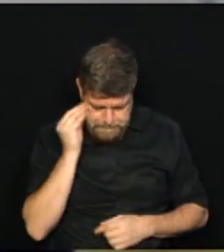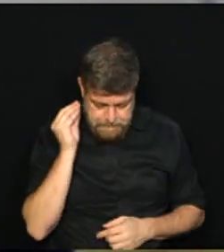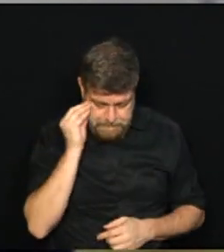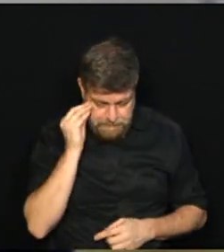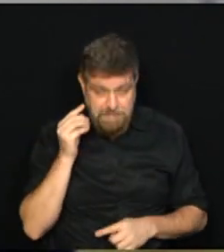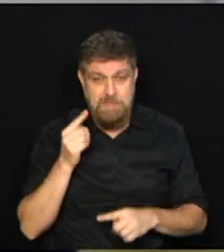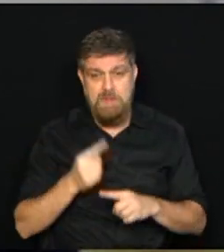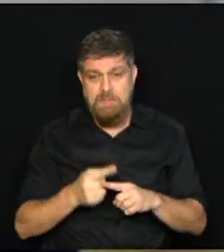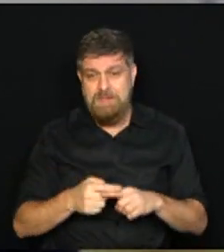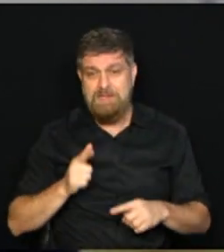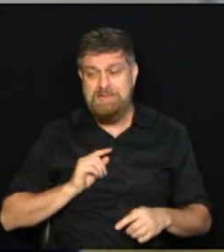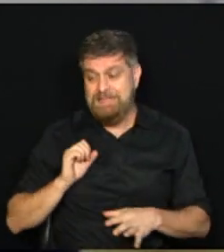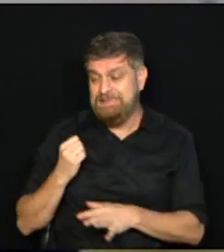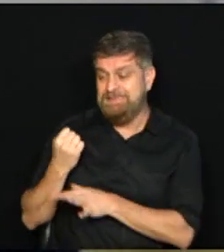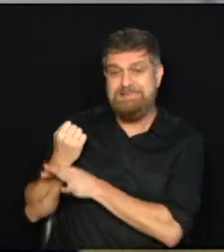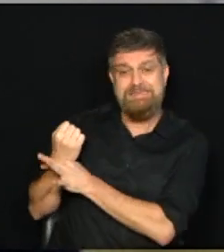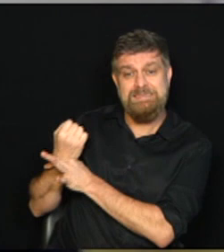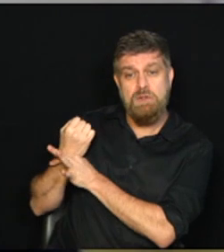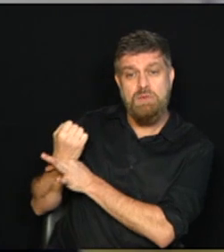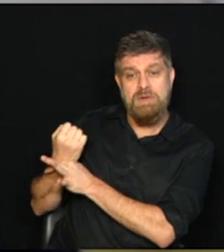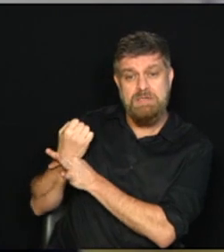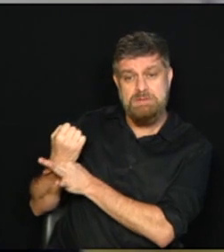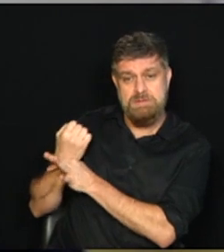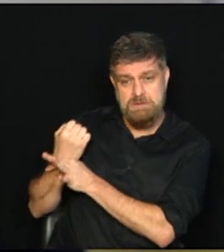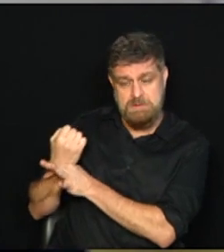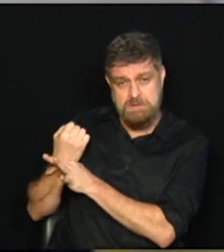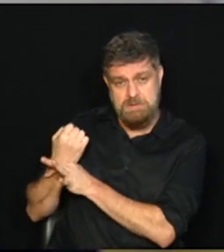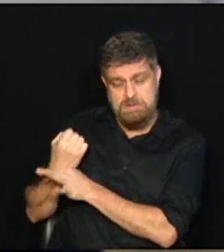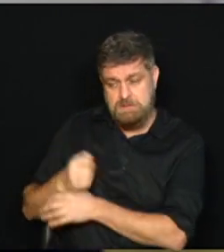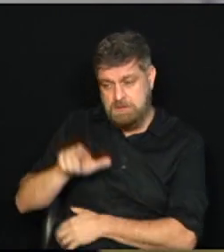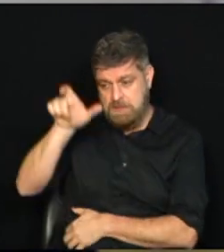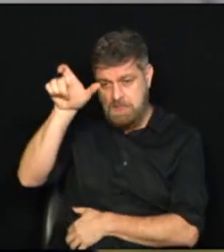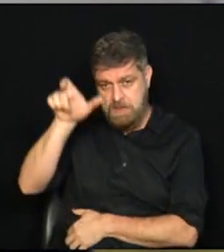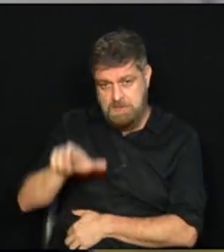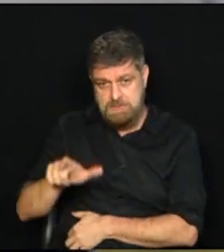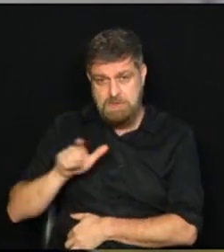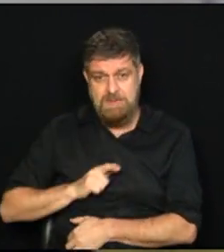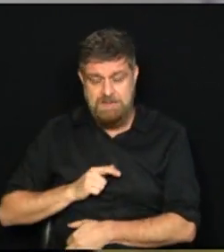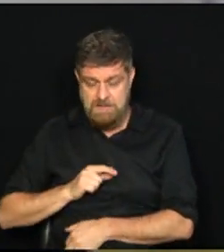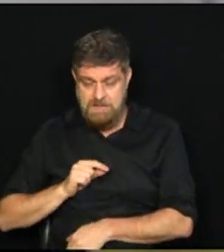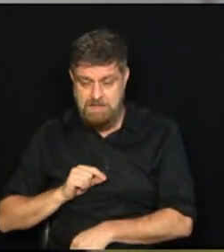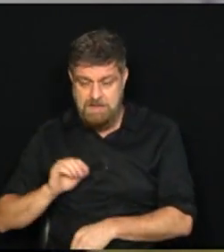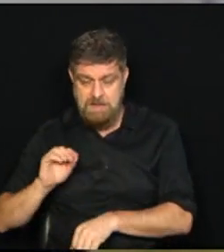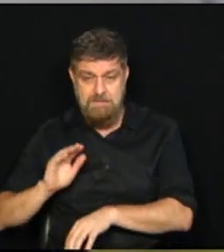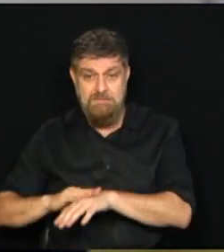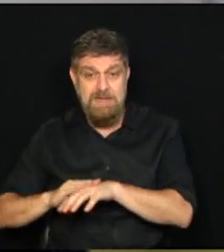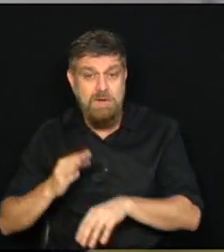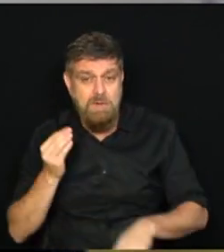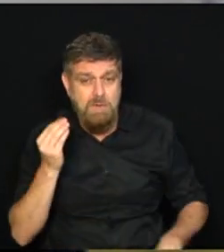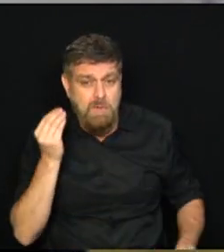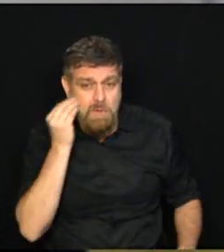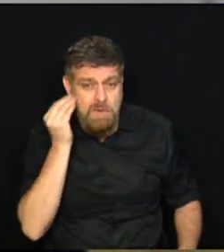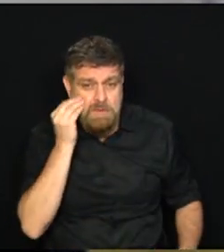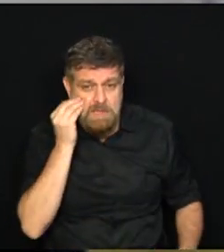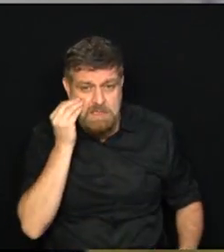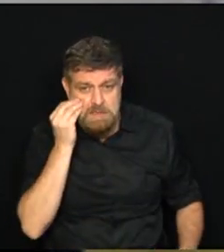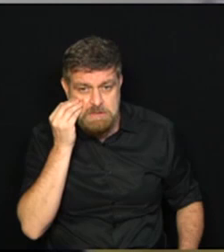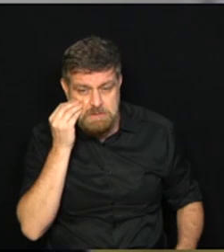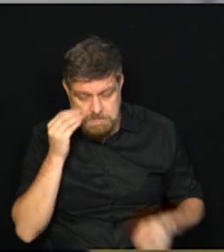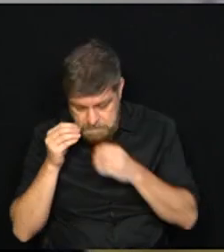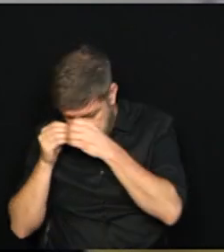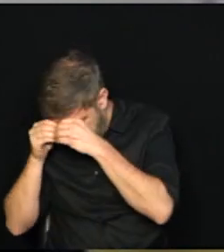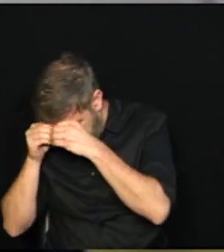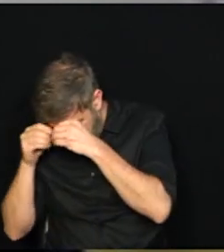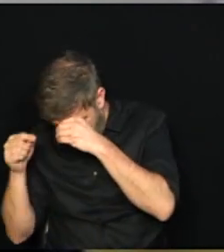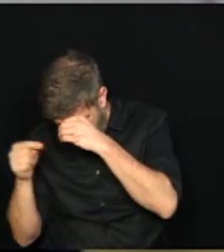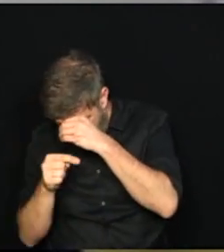ela dá segurança, né, aí para quem está sendo testado e também dá condição